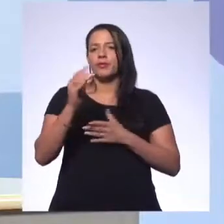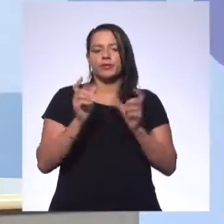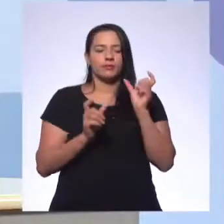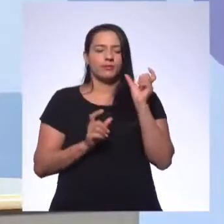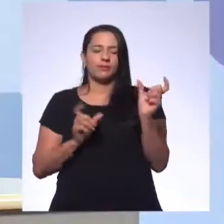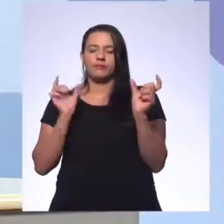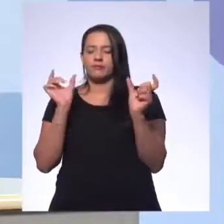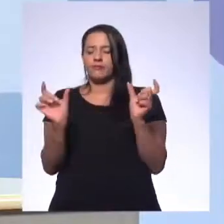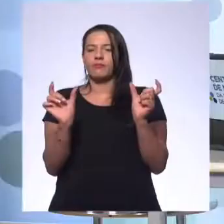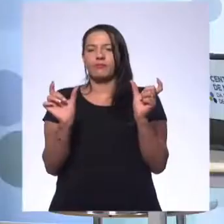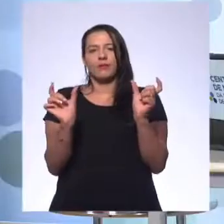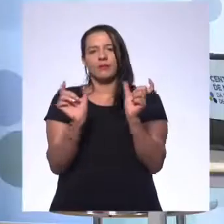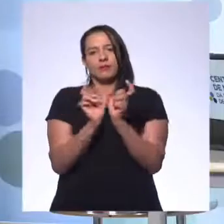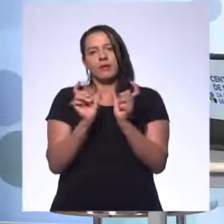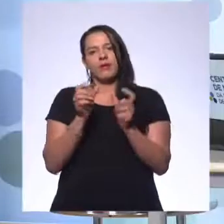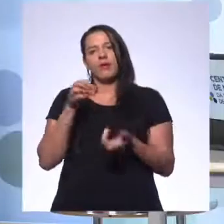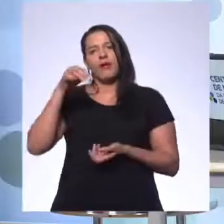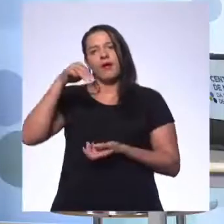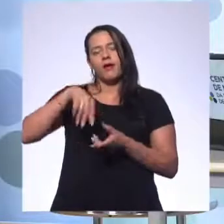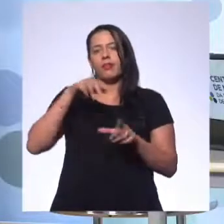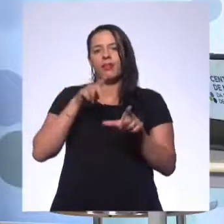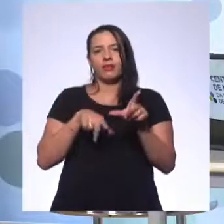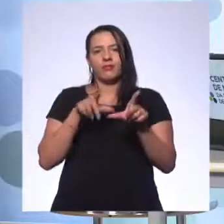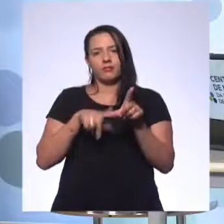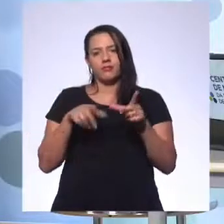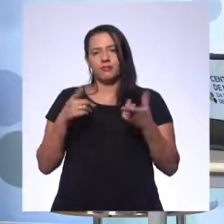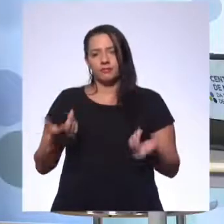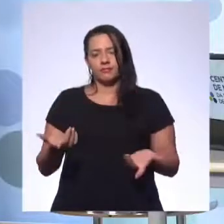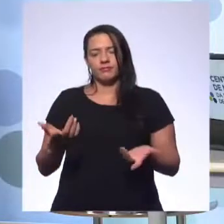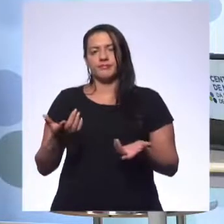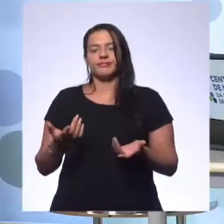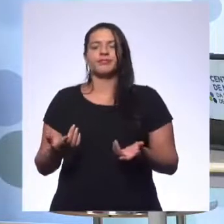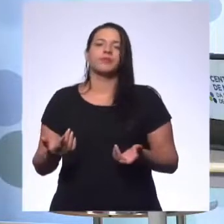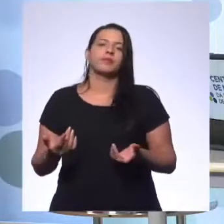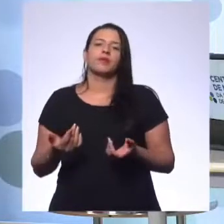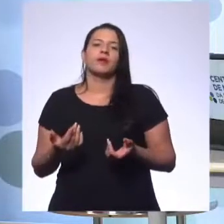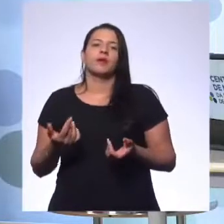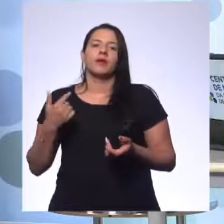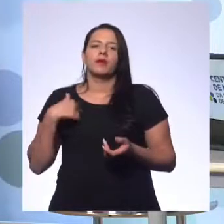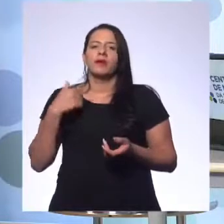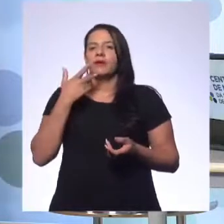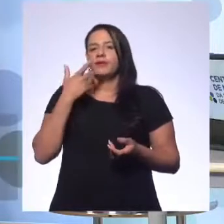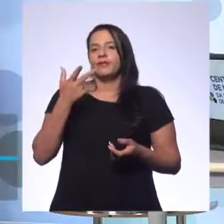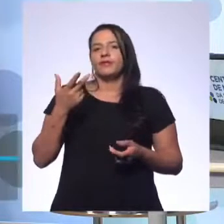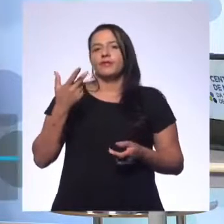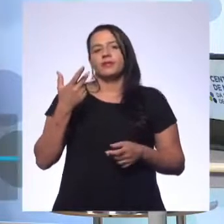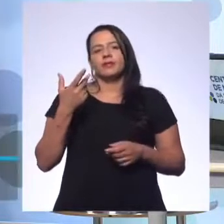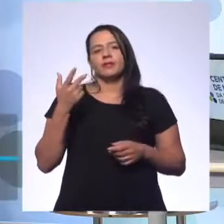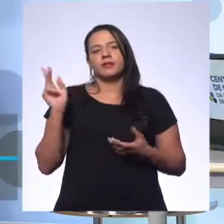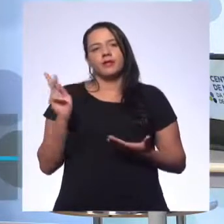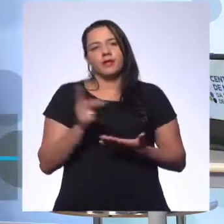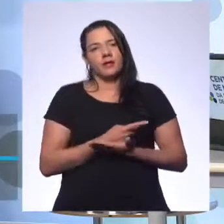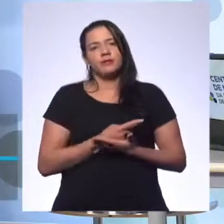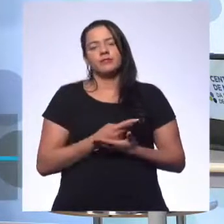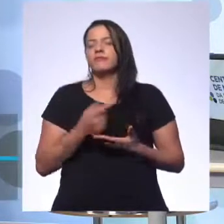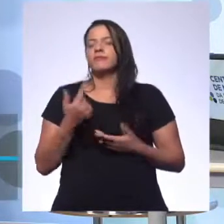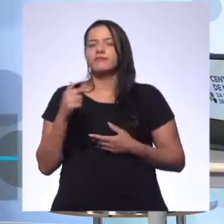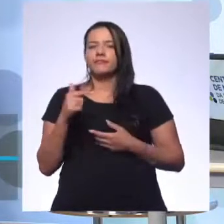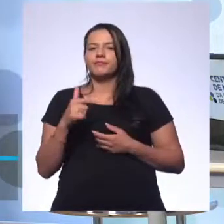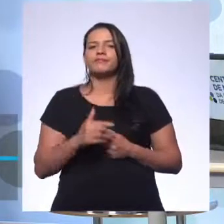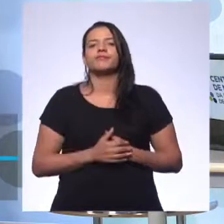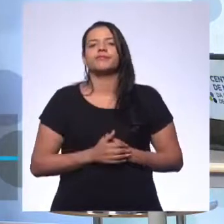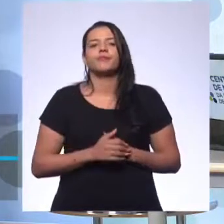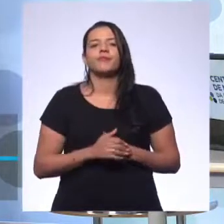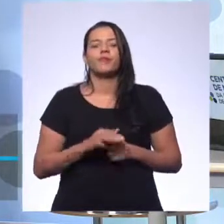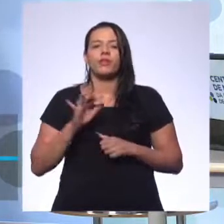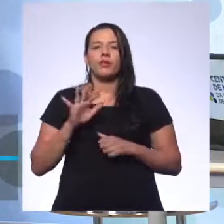com a mesma, né, utilizando ali a mesma letra inicial, vão ser mais aparentados. Né? Então, percebam que quando a